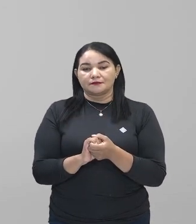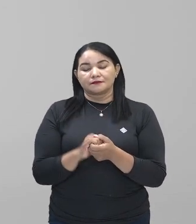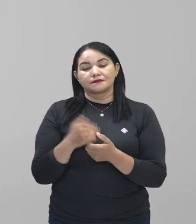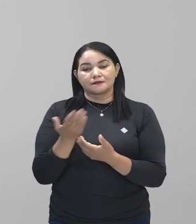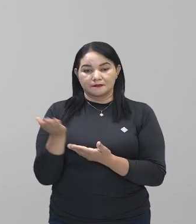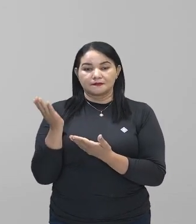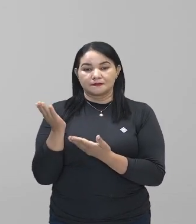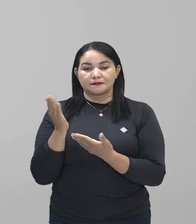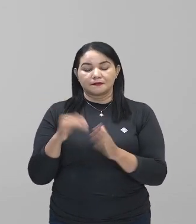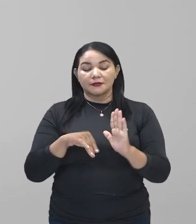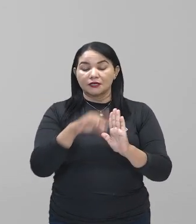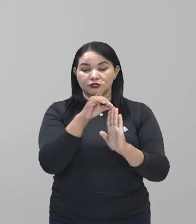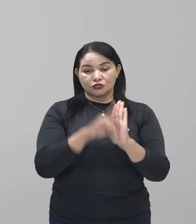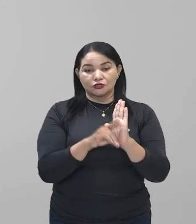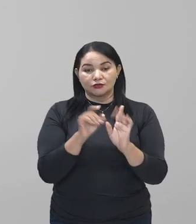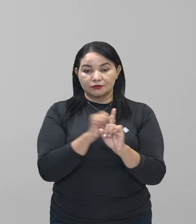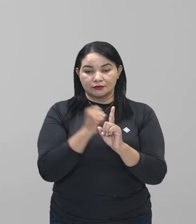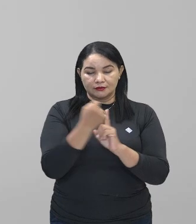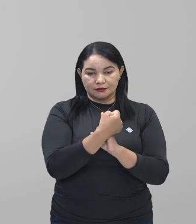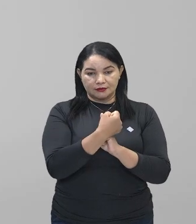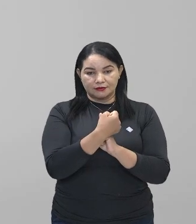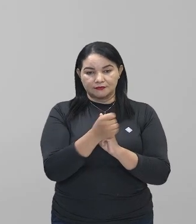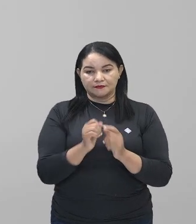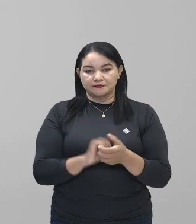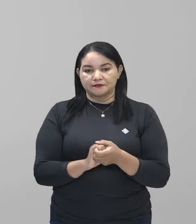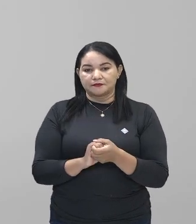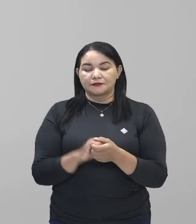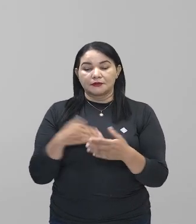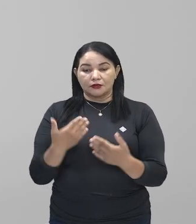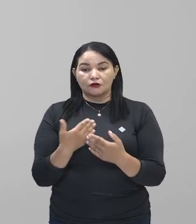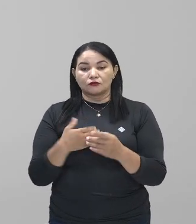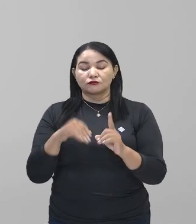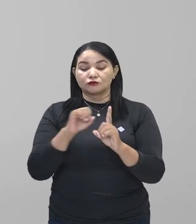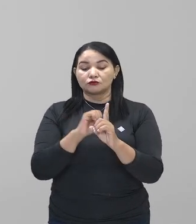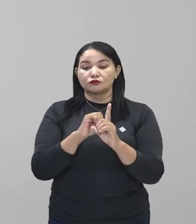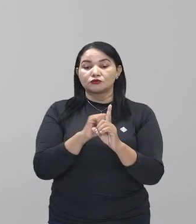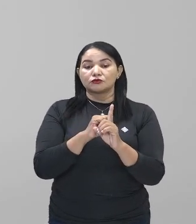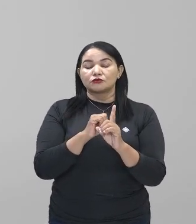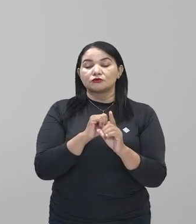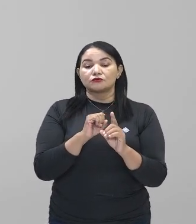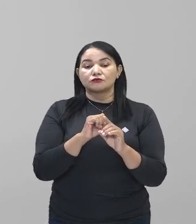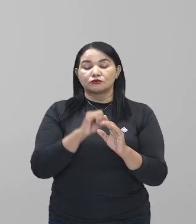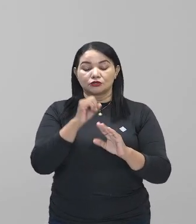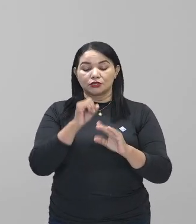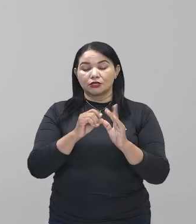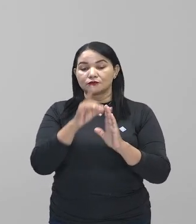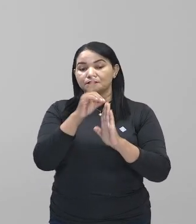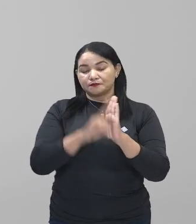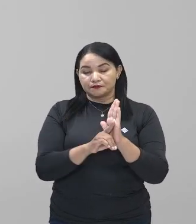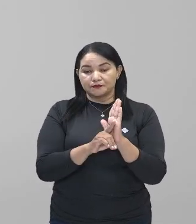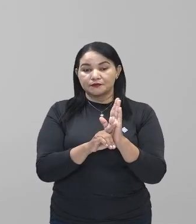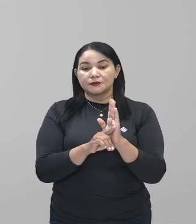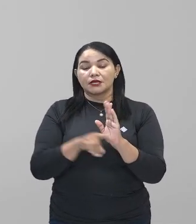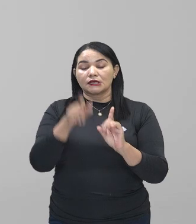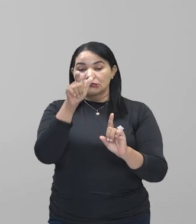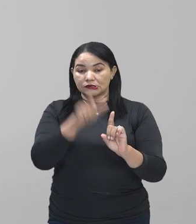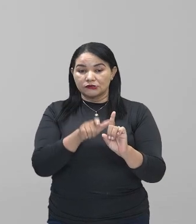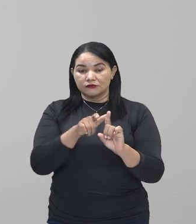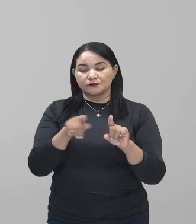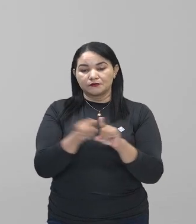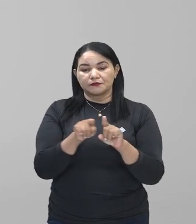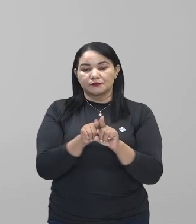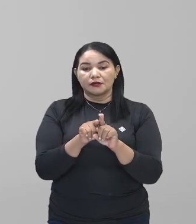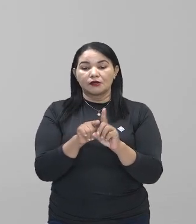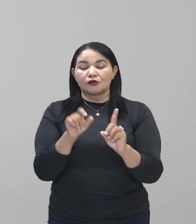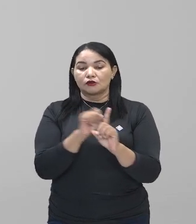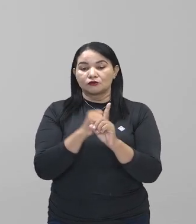sociais. Olha, tanto o direito civil como o direito político, eles não asseguram a